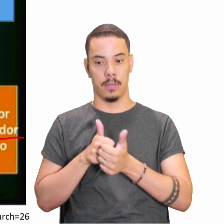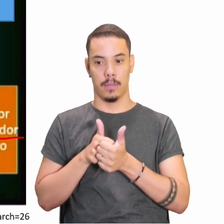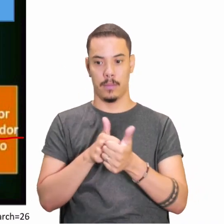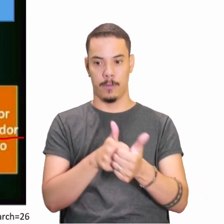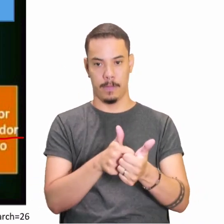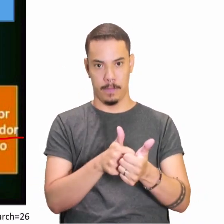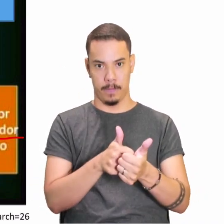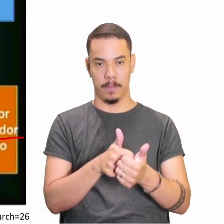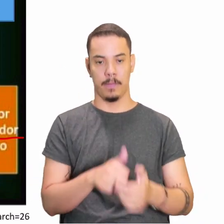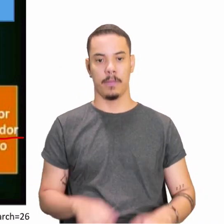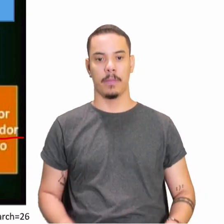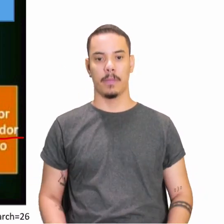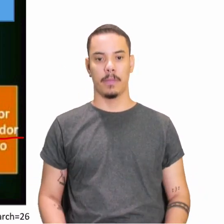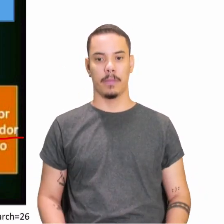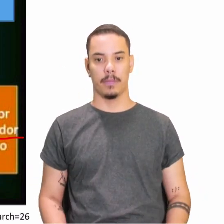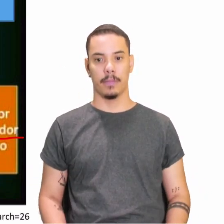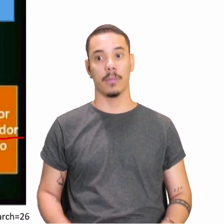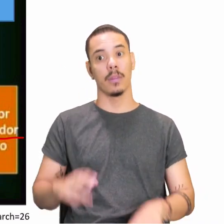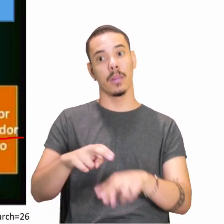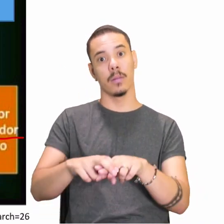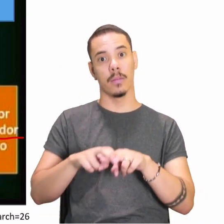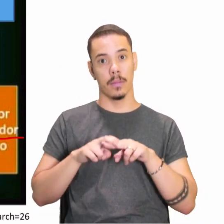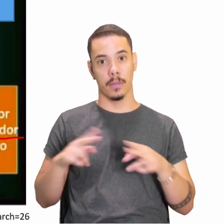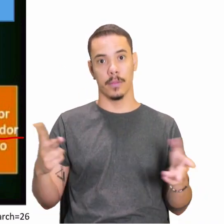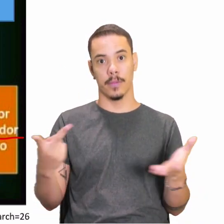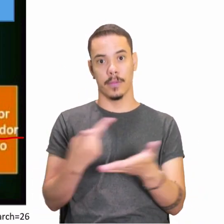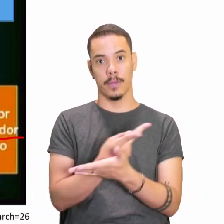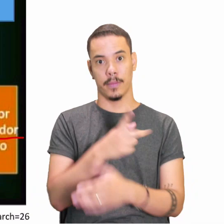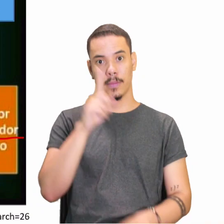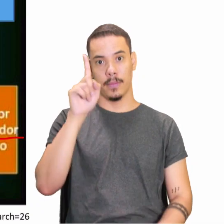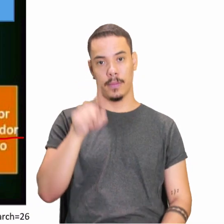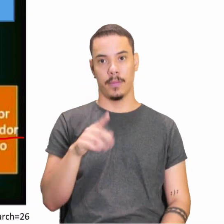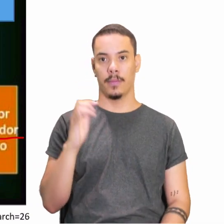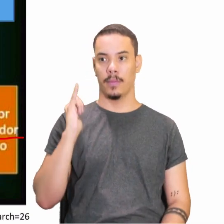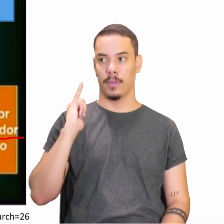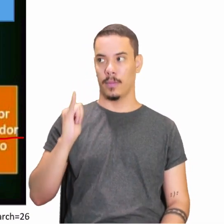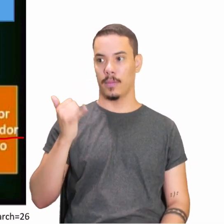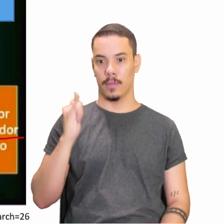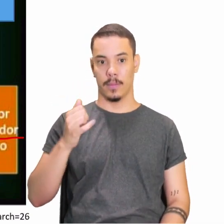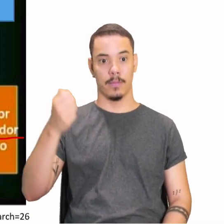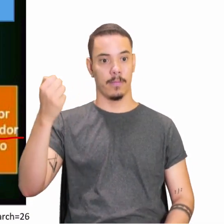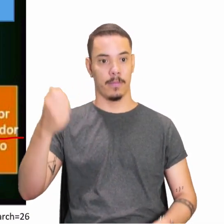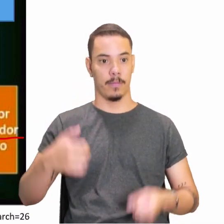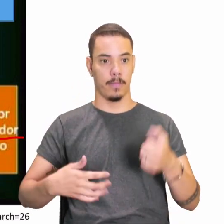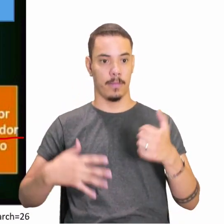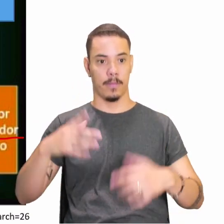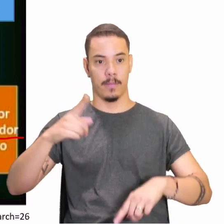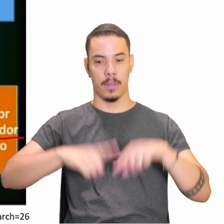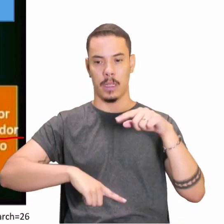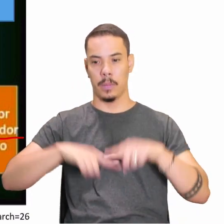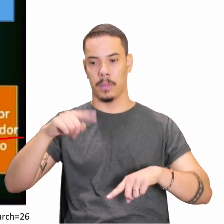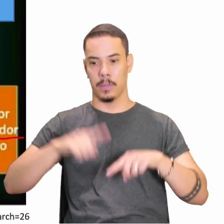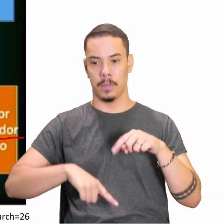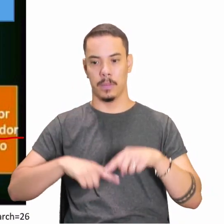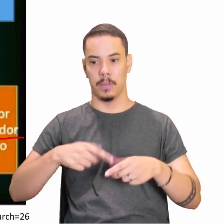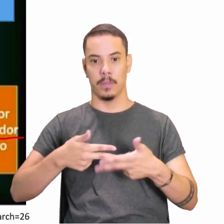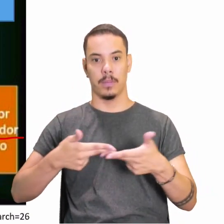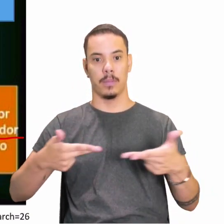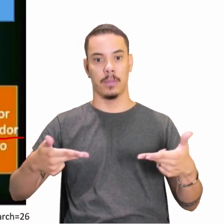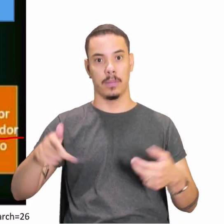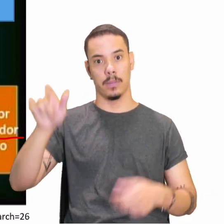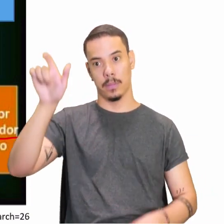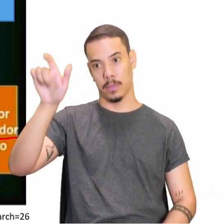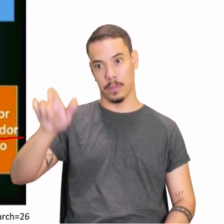certo? E aí esse cenário é a narrativa trazendo os elementos para que o